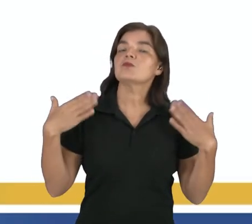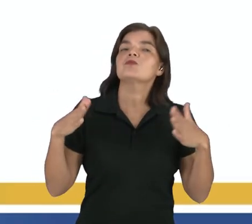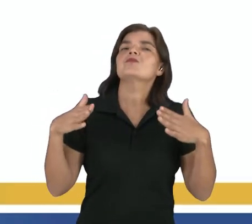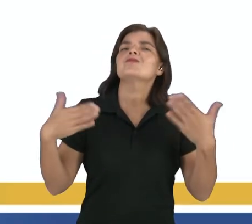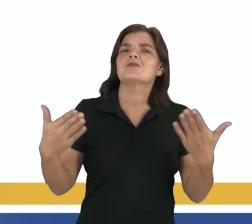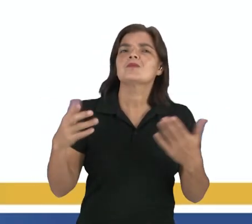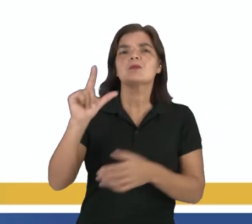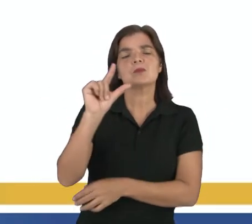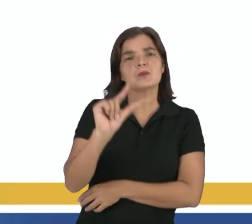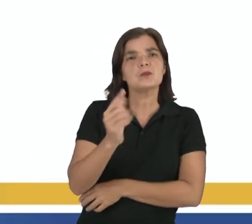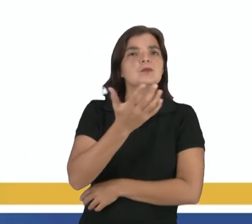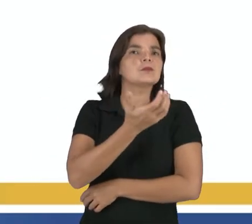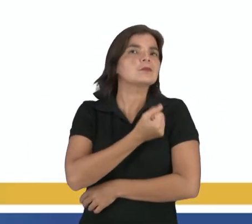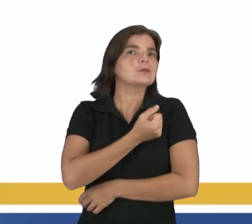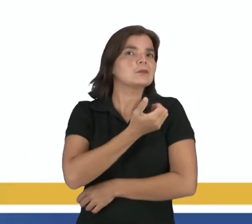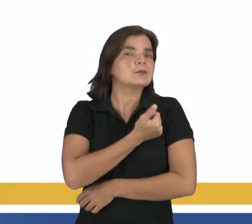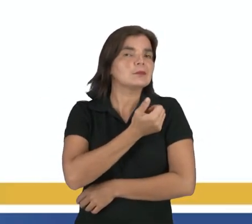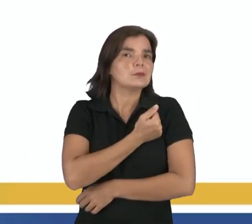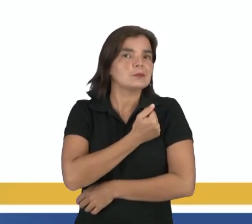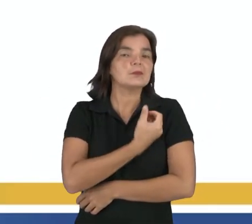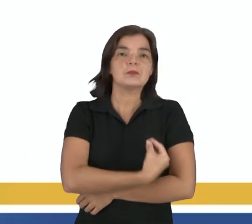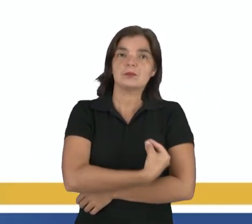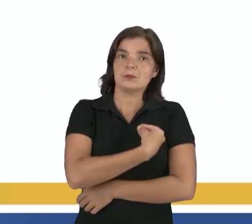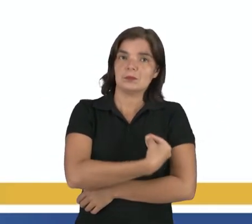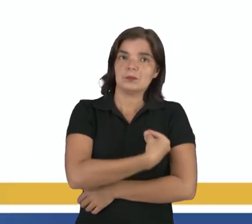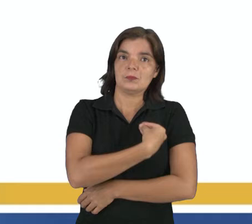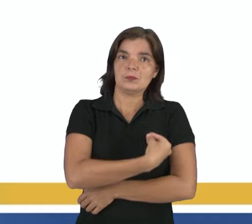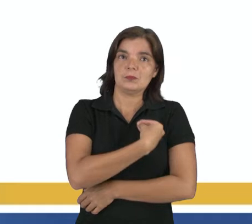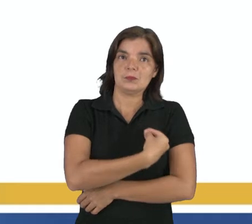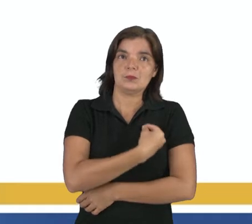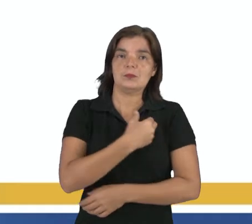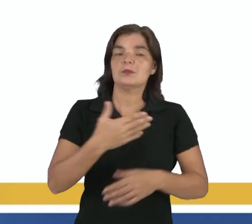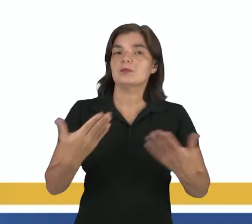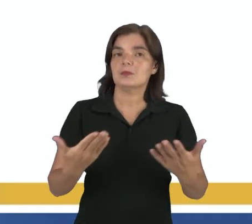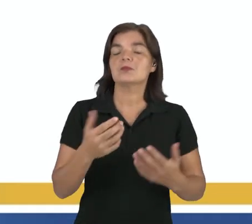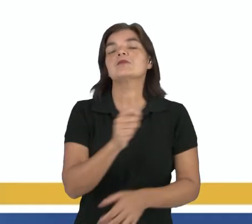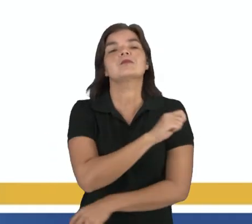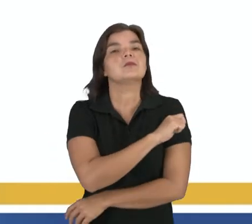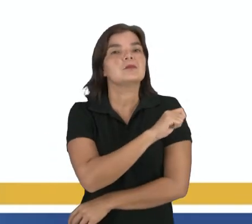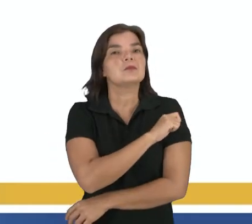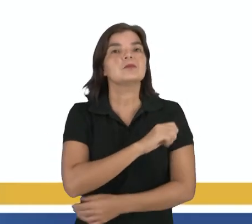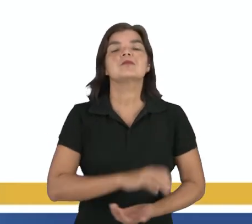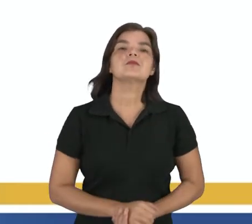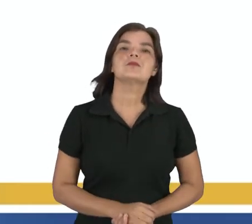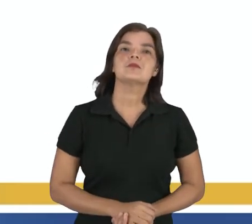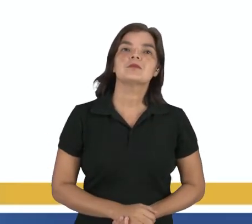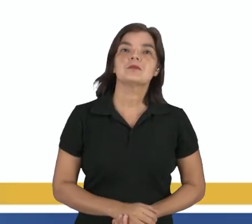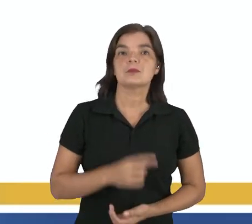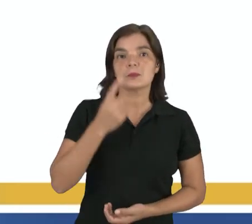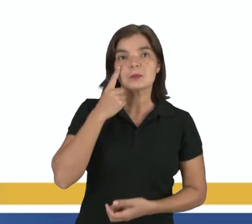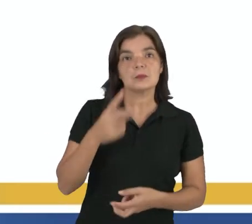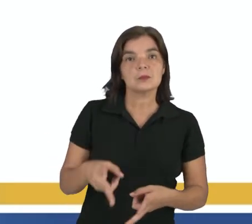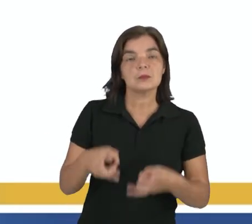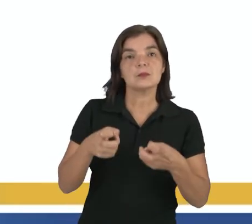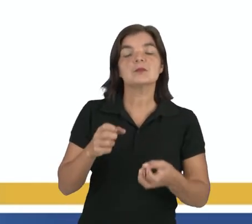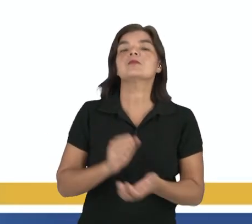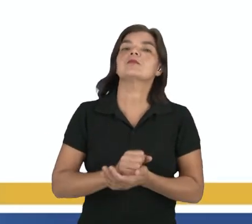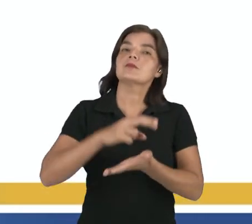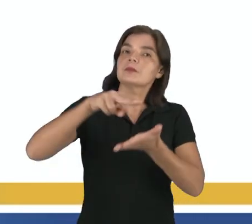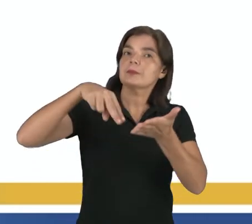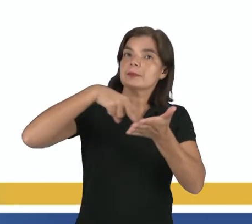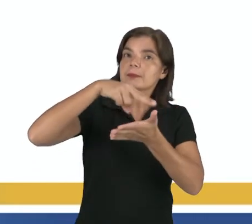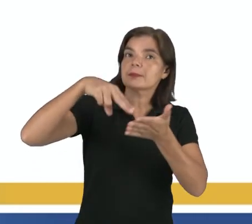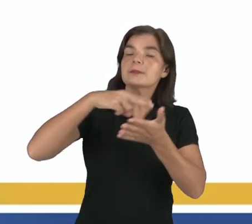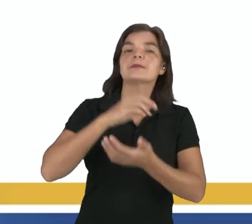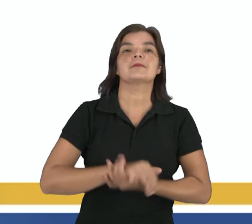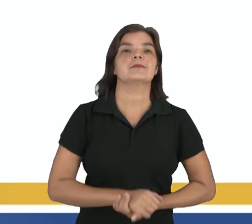que tem menor número de participantes, nesse caso de alunos? Então, vocês vão perceber que é